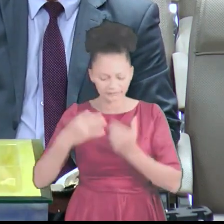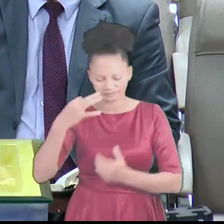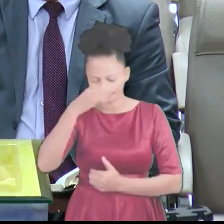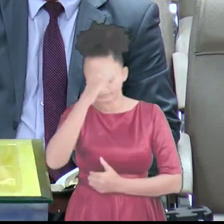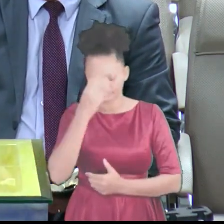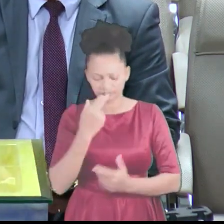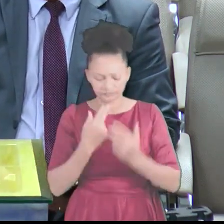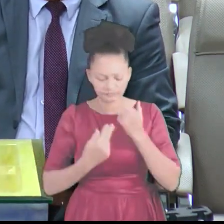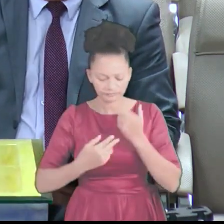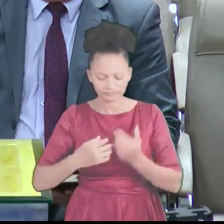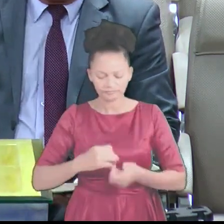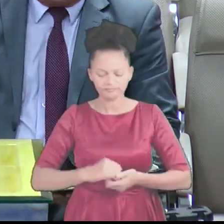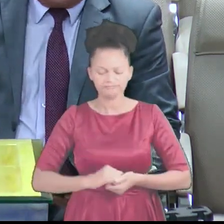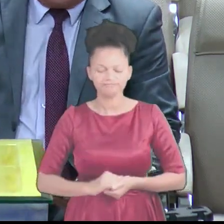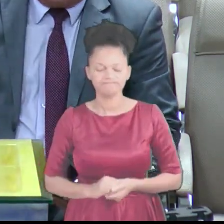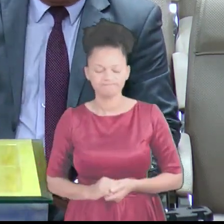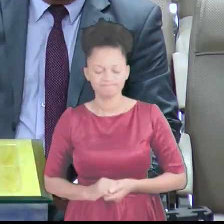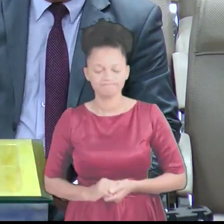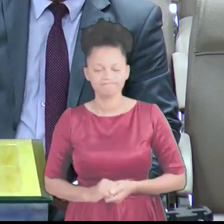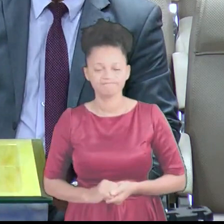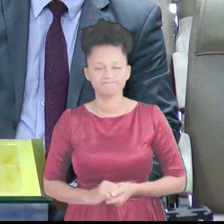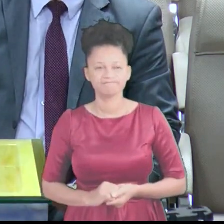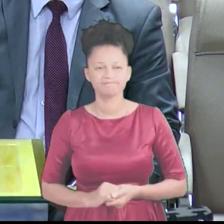Aleluia! Aleluia!